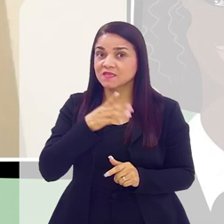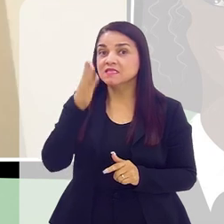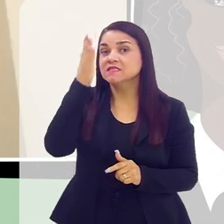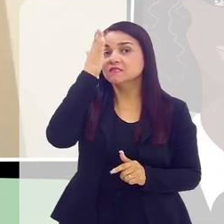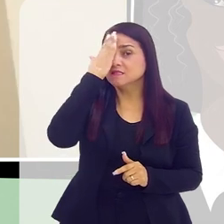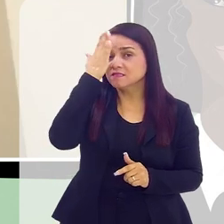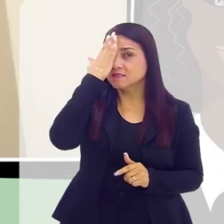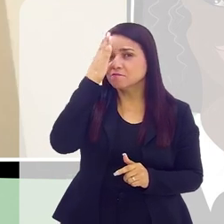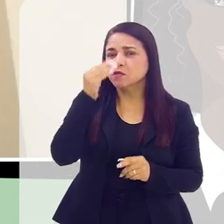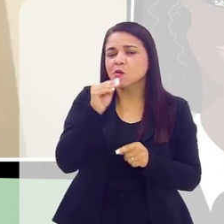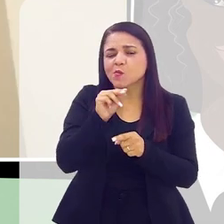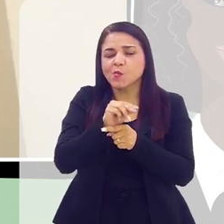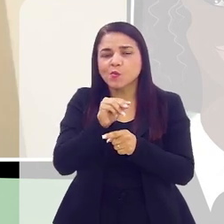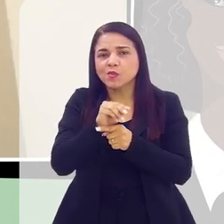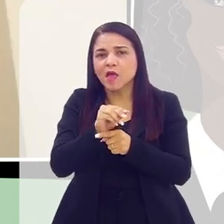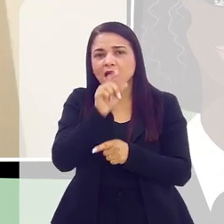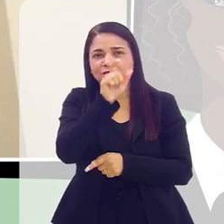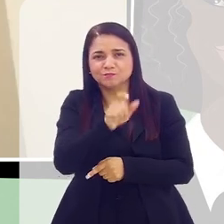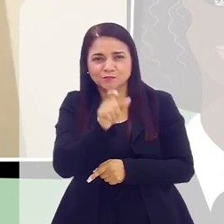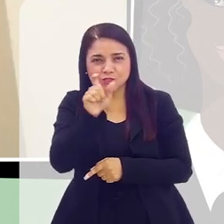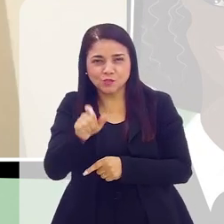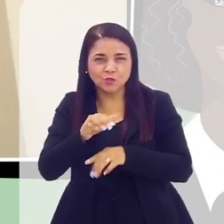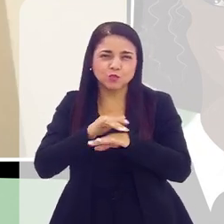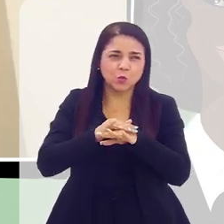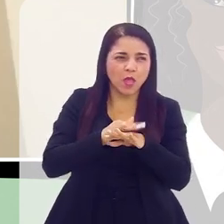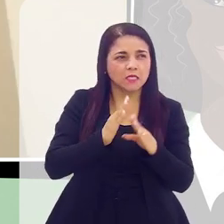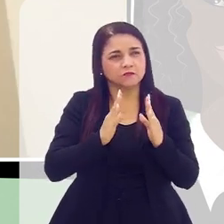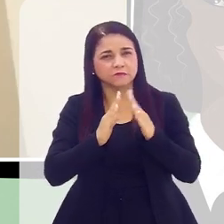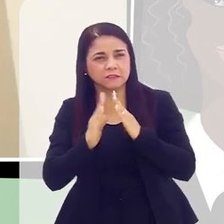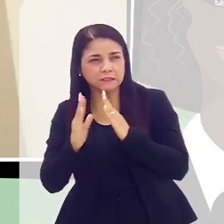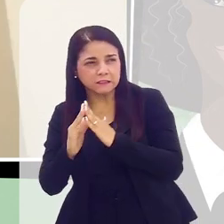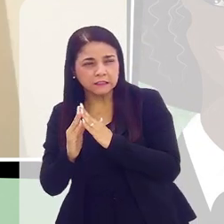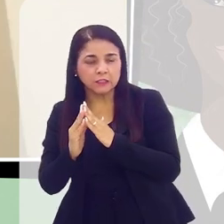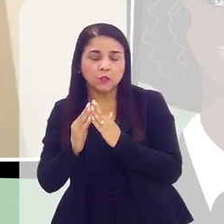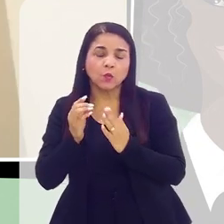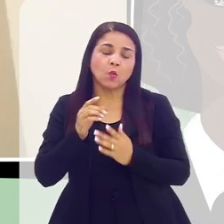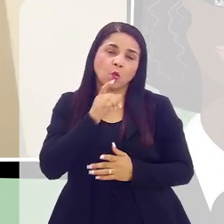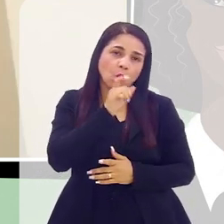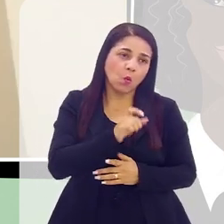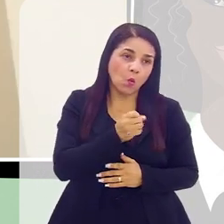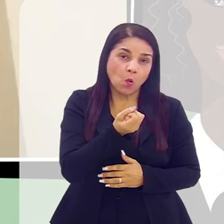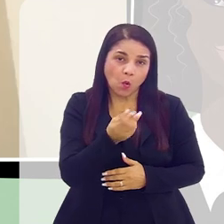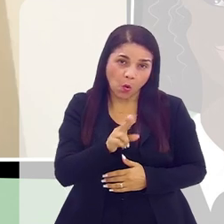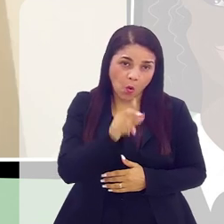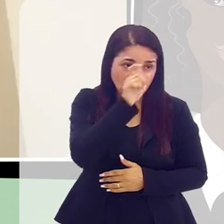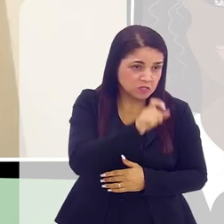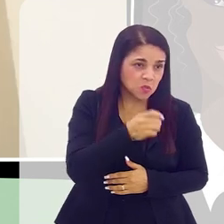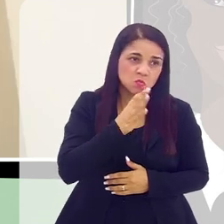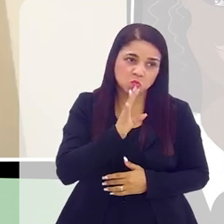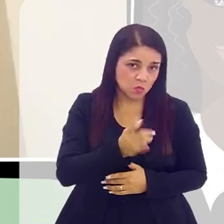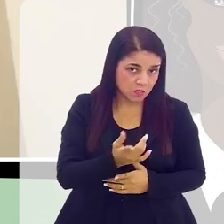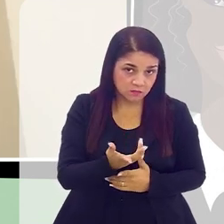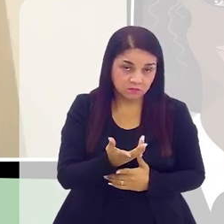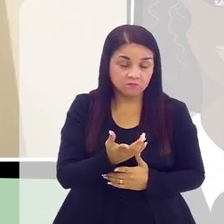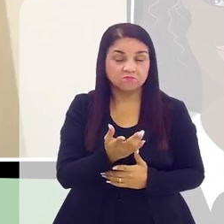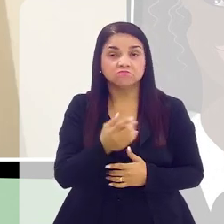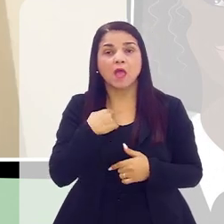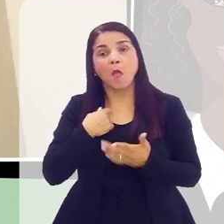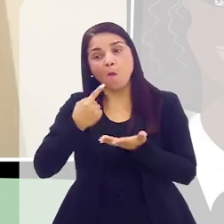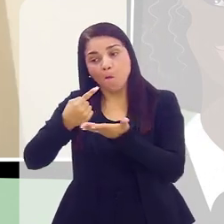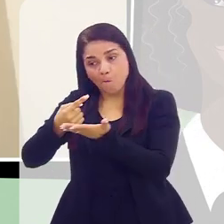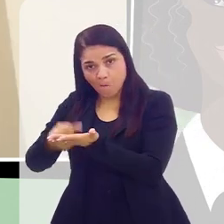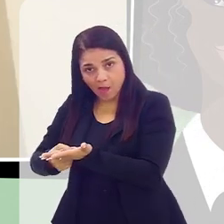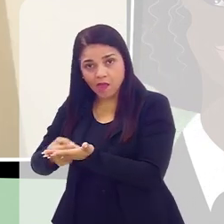em saber que era cuidar do próximo, né, de um vizinho ou de alguém que às vezes eu nem conhecesse. E aí